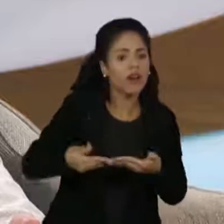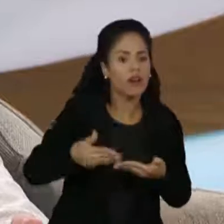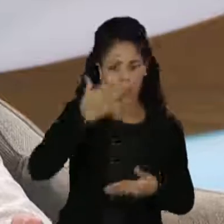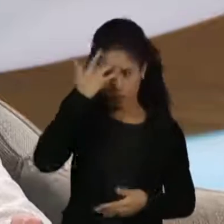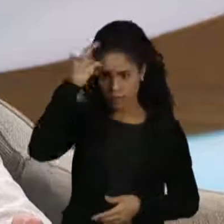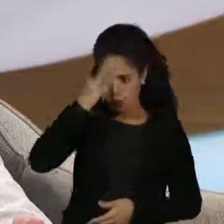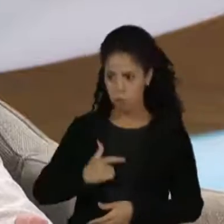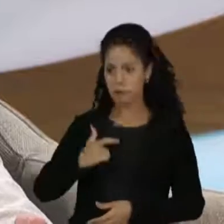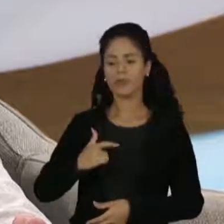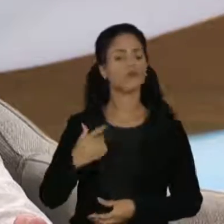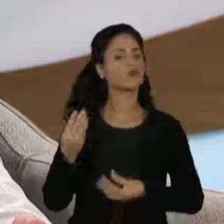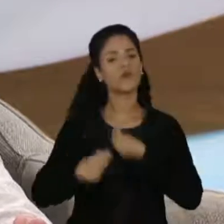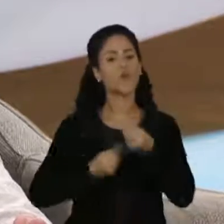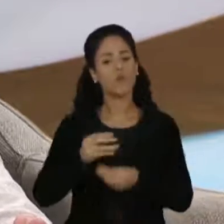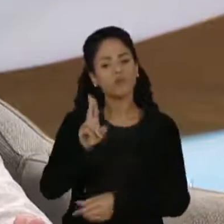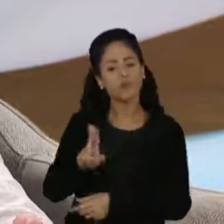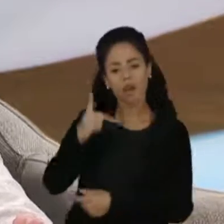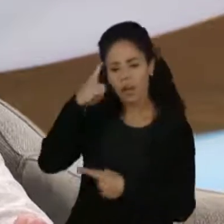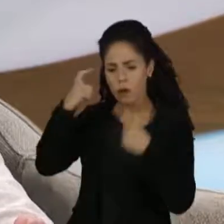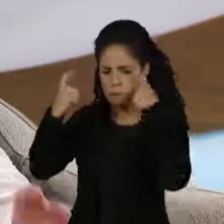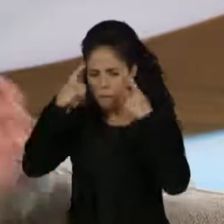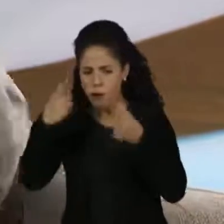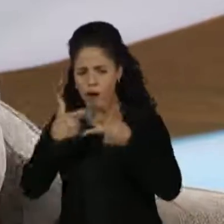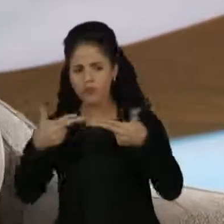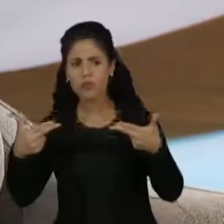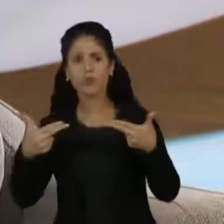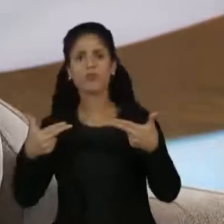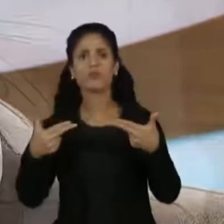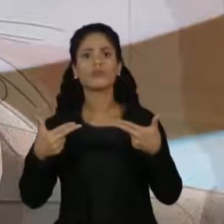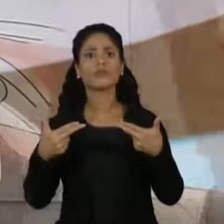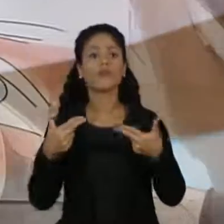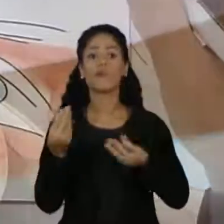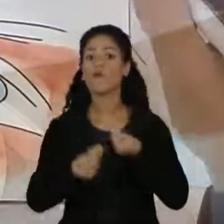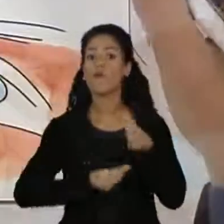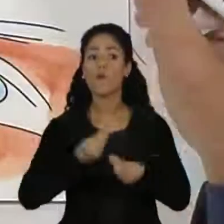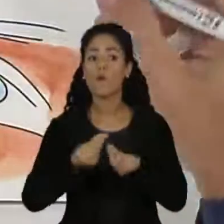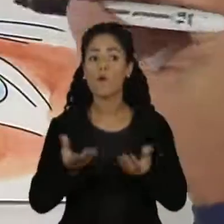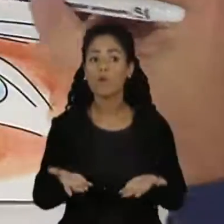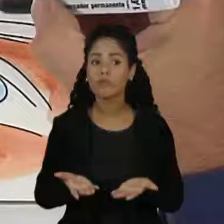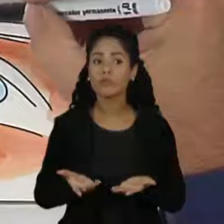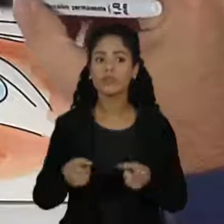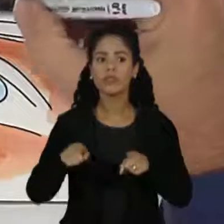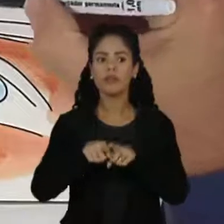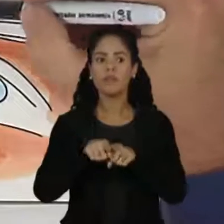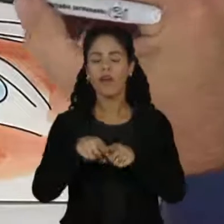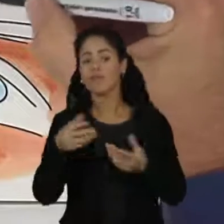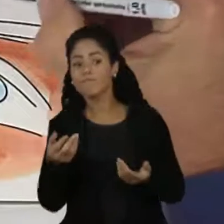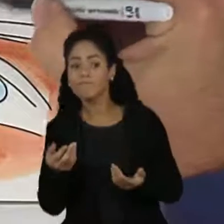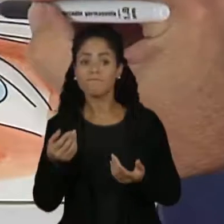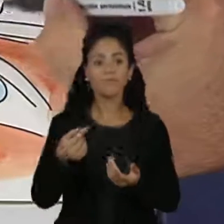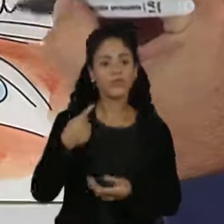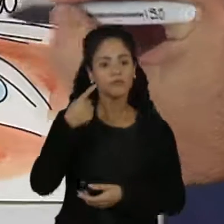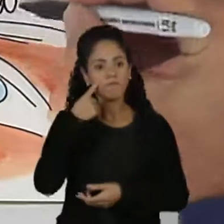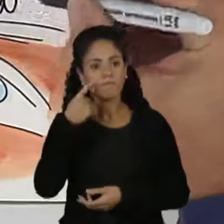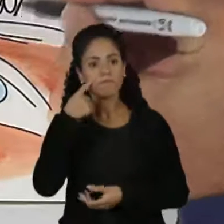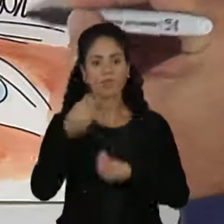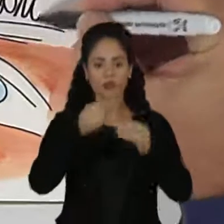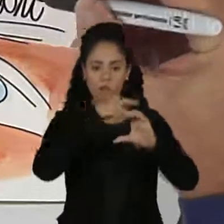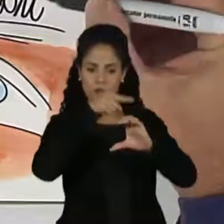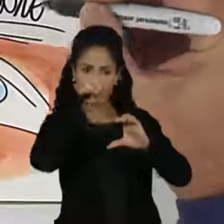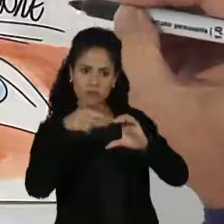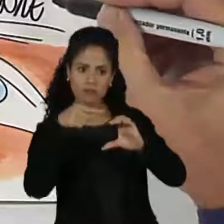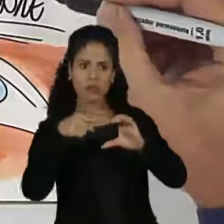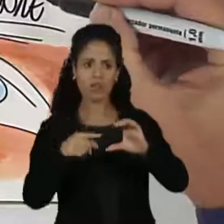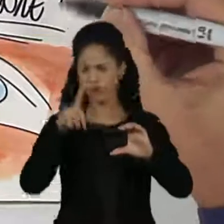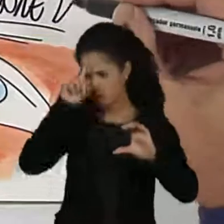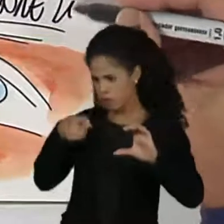o controle das suas próprias ideias quando existe esse pacto, vamos dizer assim, um pacto com o diabo, entendeu? Que é entre a ciência e o poder.